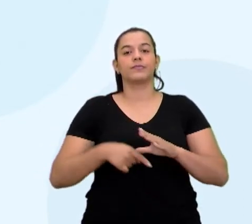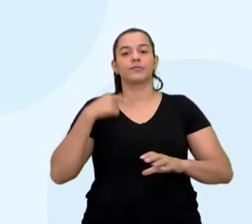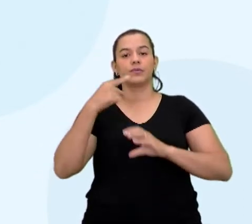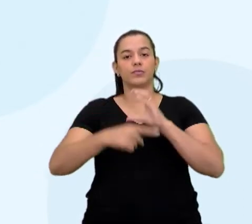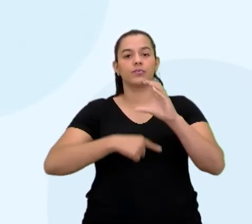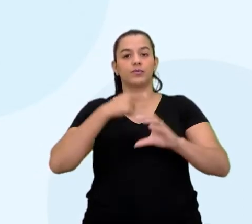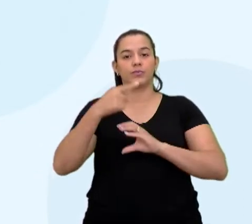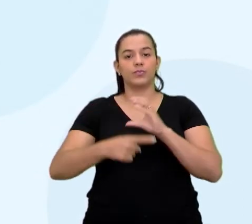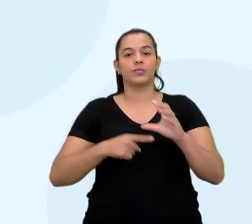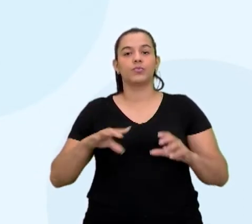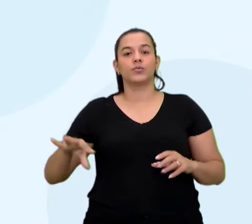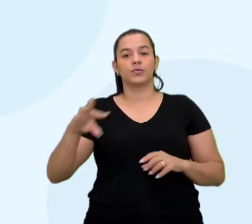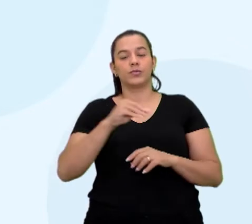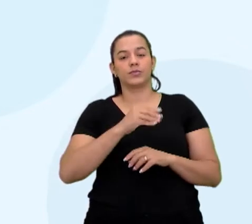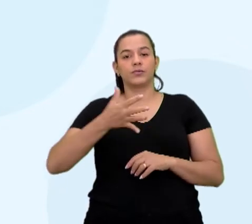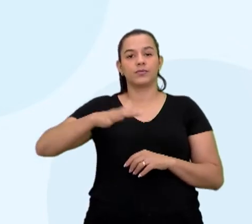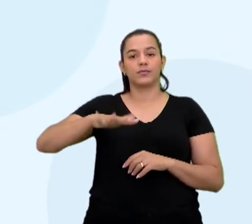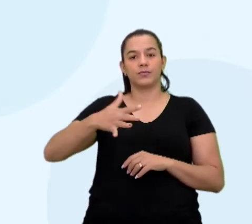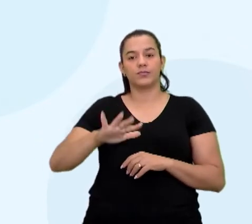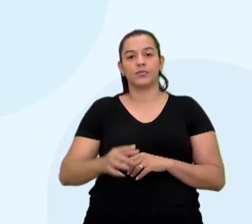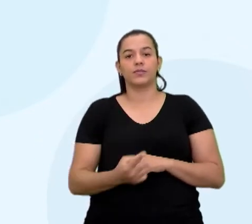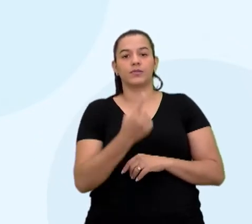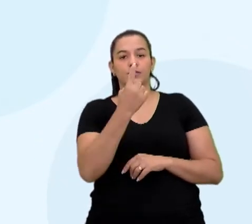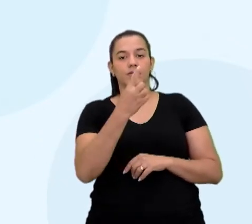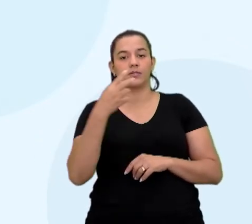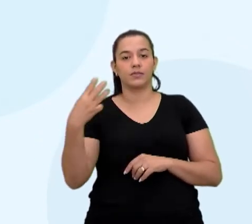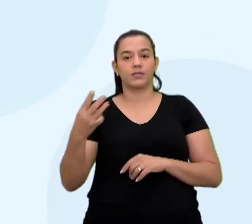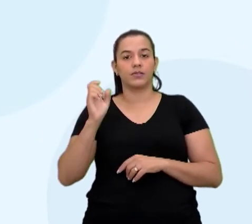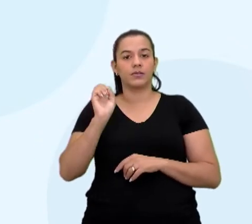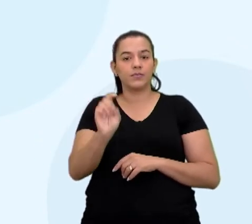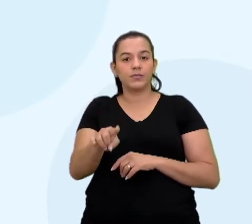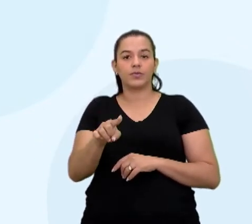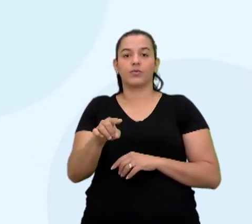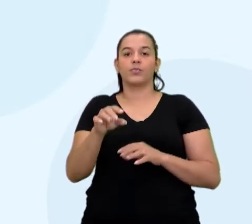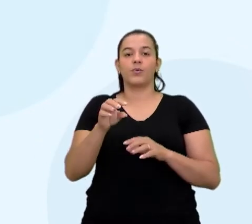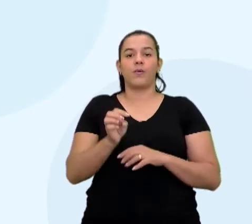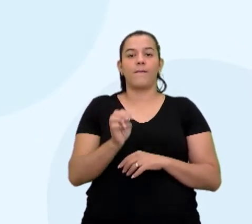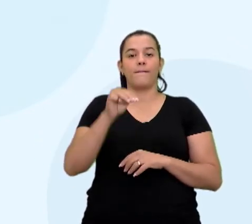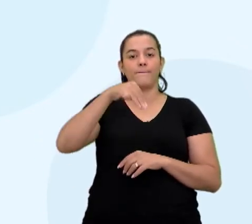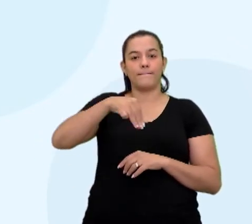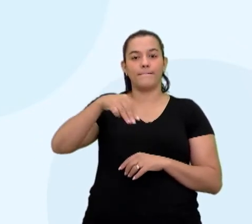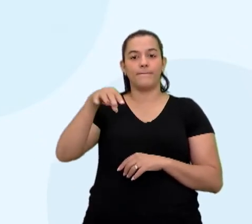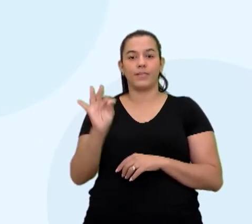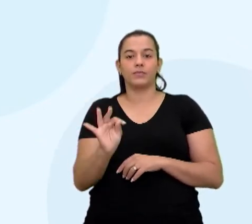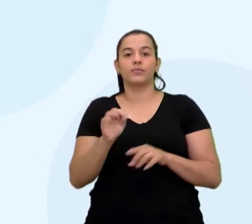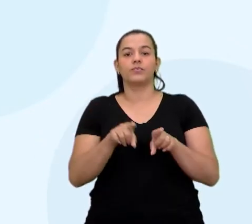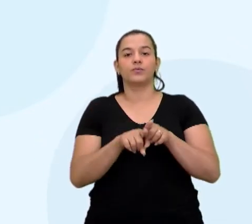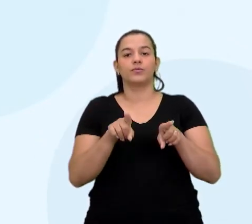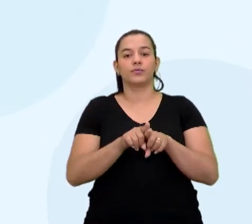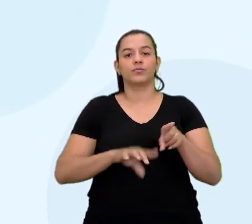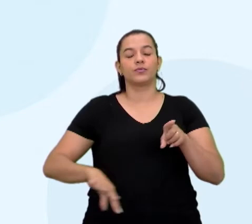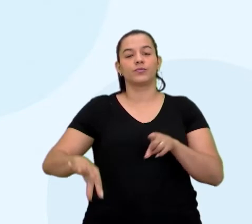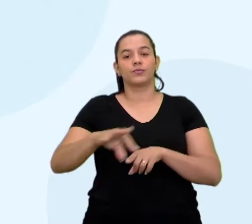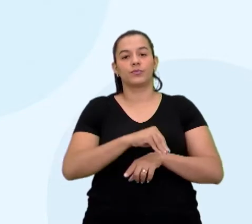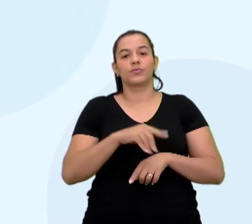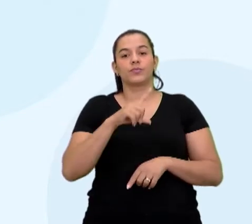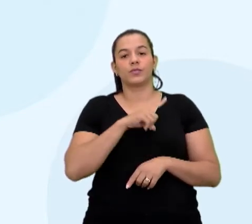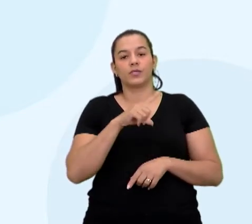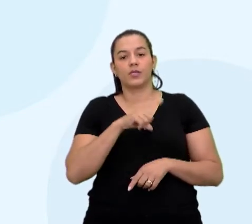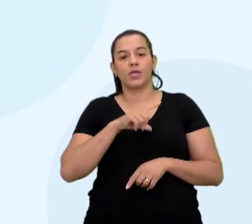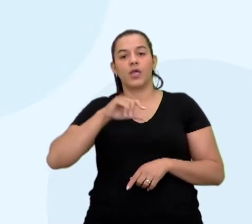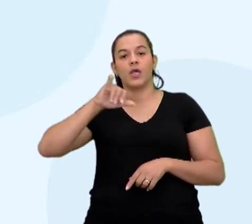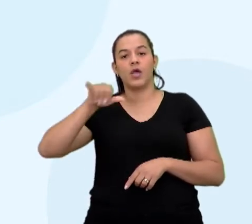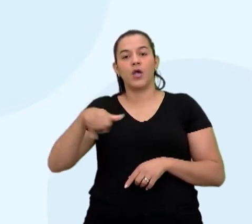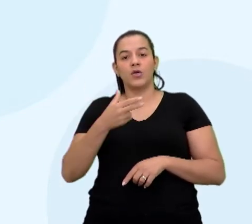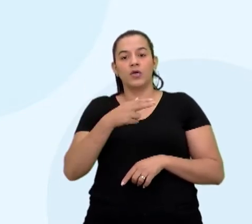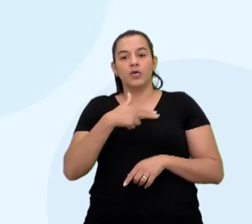agora, né? Tem mais ou menos aí 13 mil metros de profundidade, né? E tem outras fossas, tem a Fossa do Japão, que tem mais